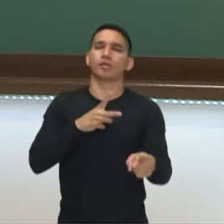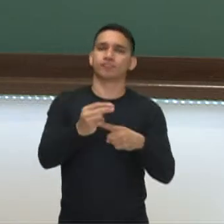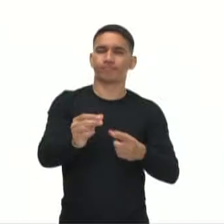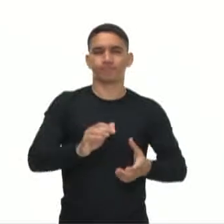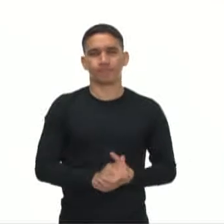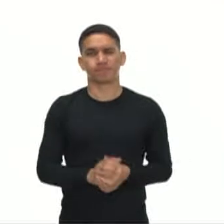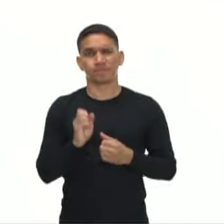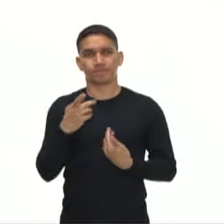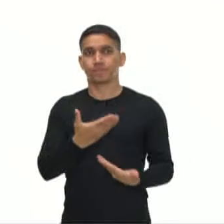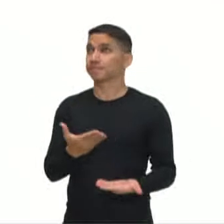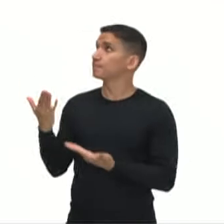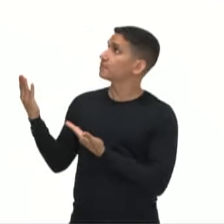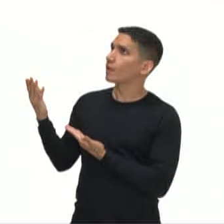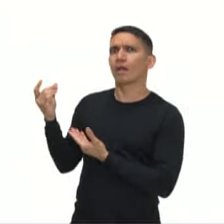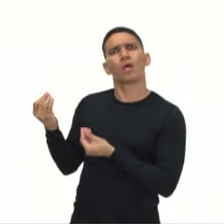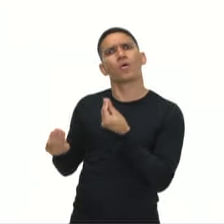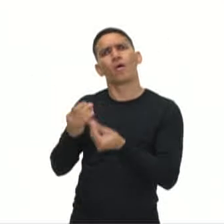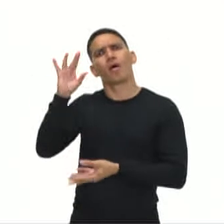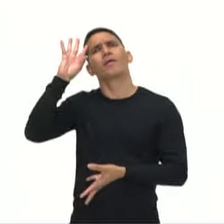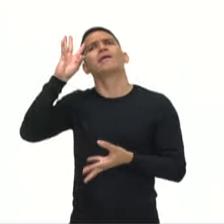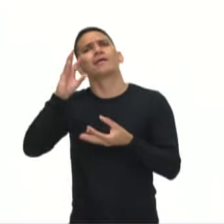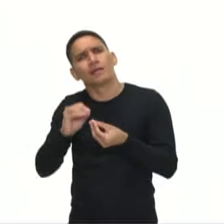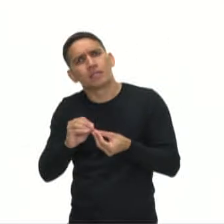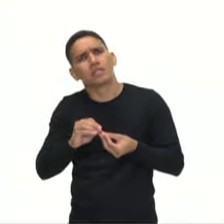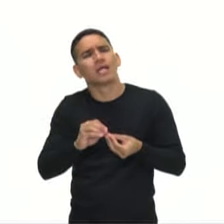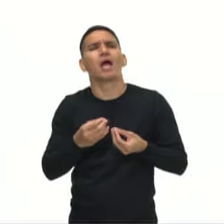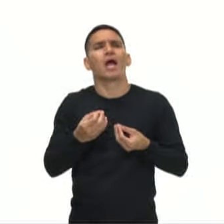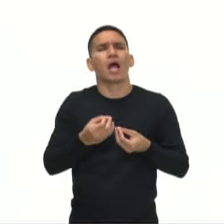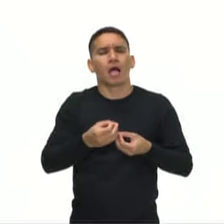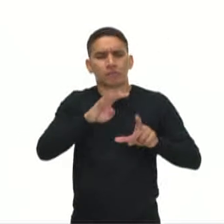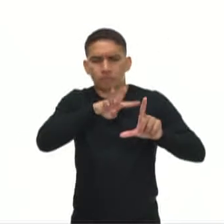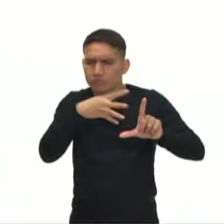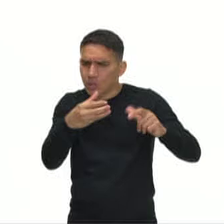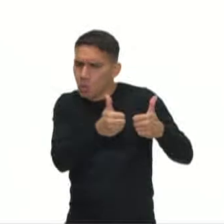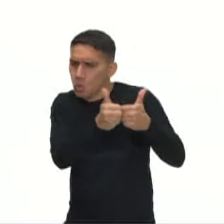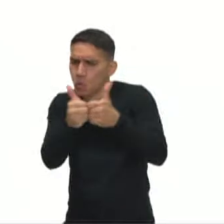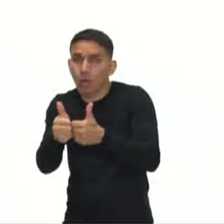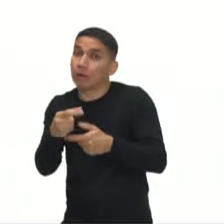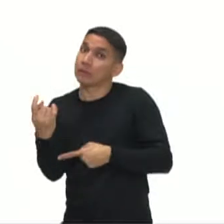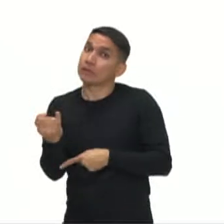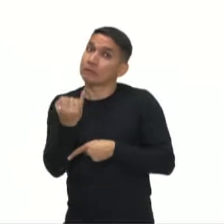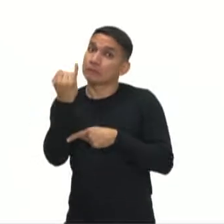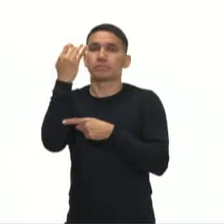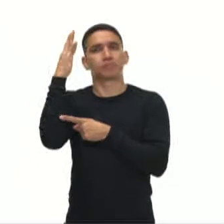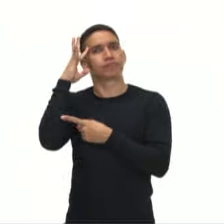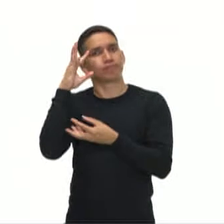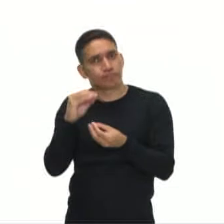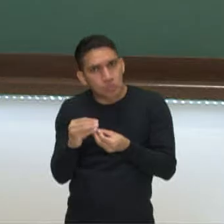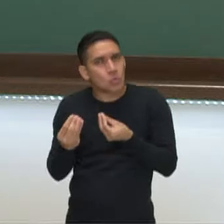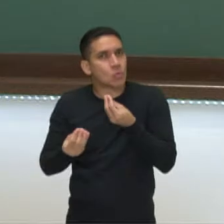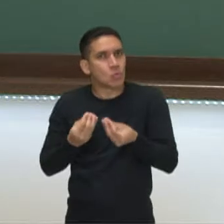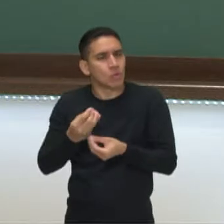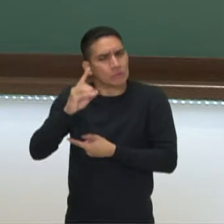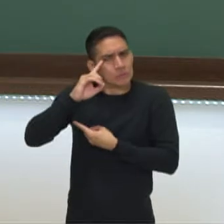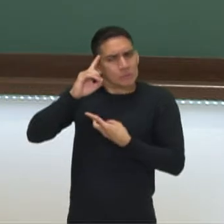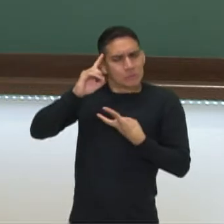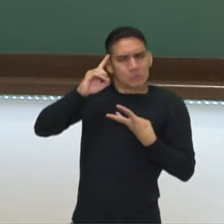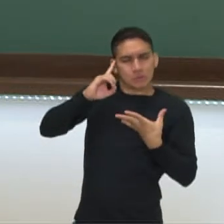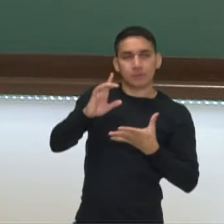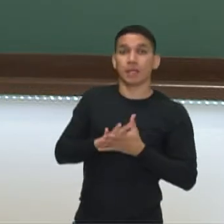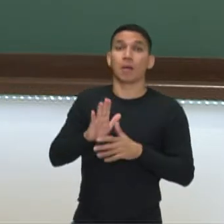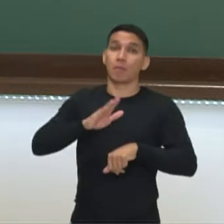aqui, ó, entender a rotina. Veja como é importante, né? Entender a nossa rotina. Quando a gente pensa